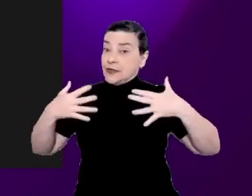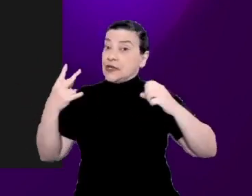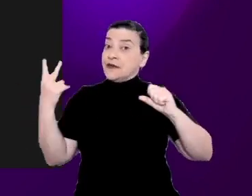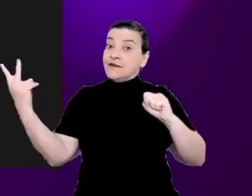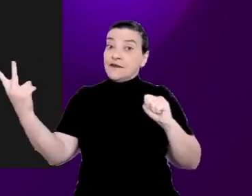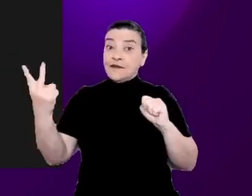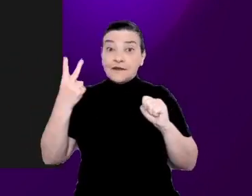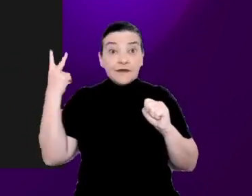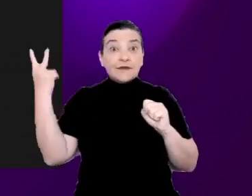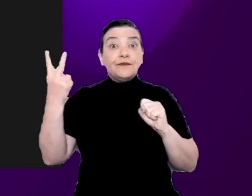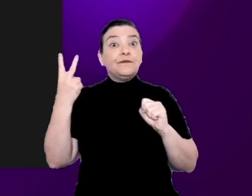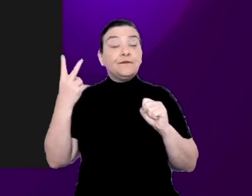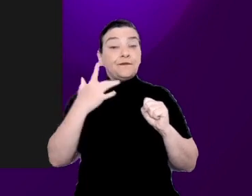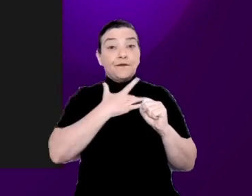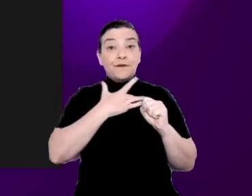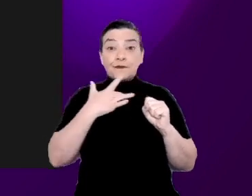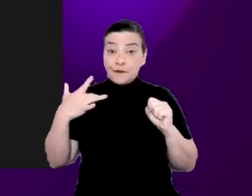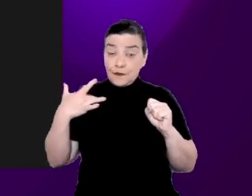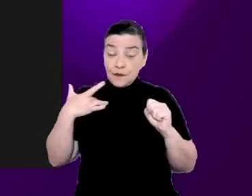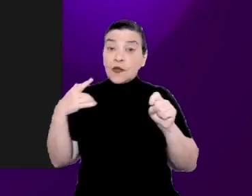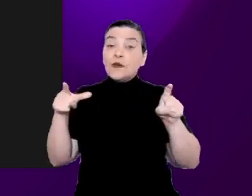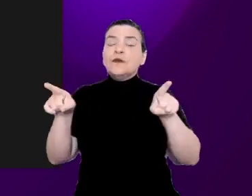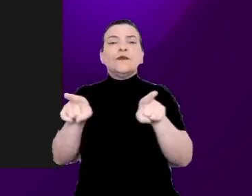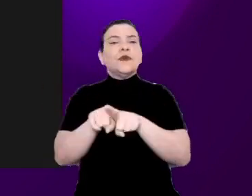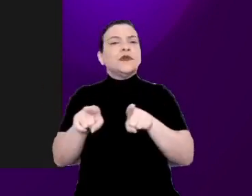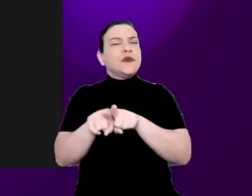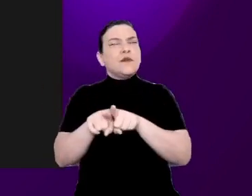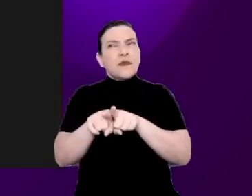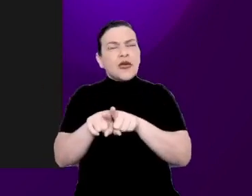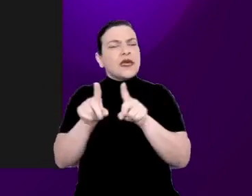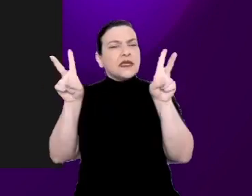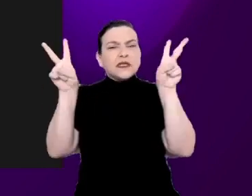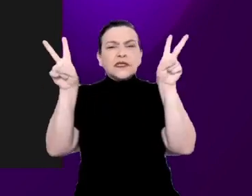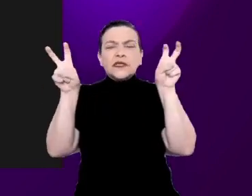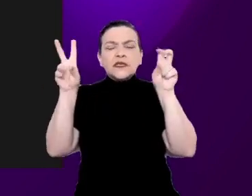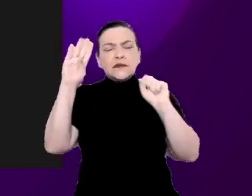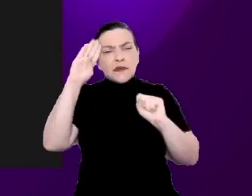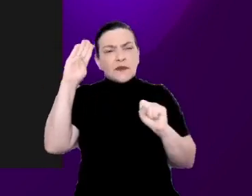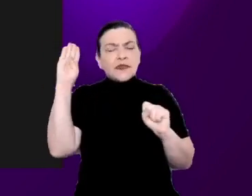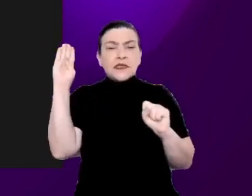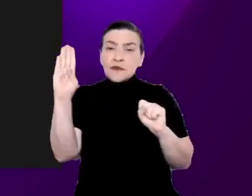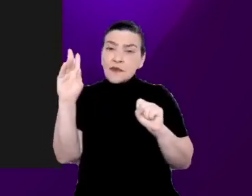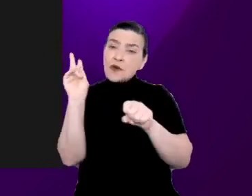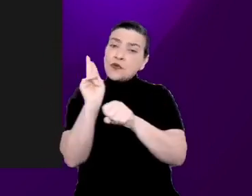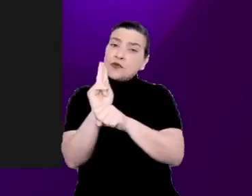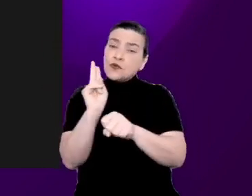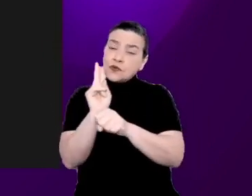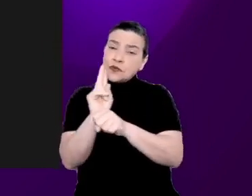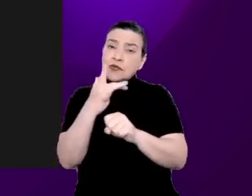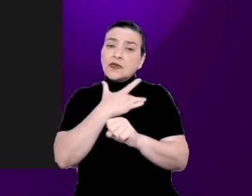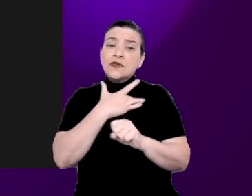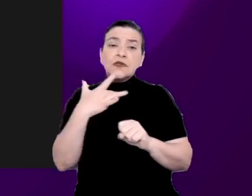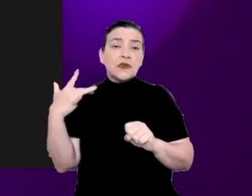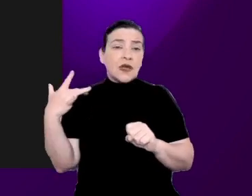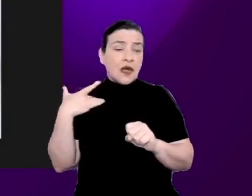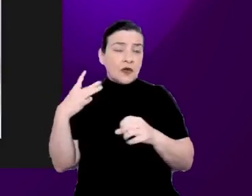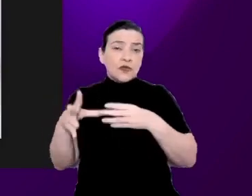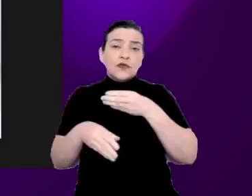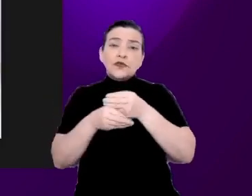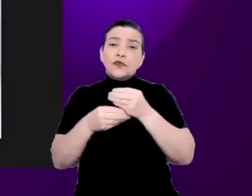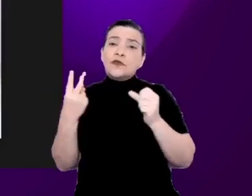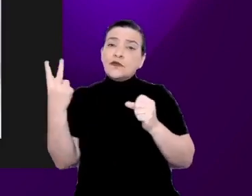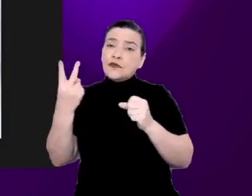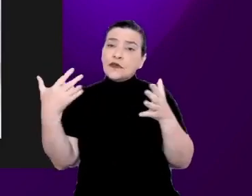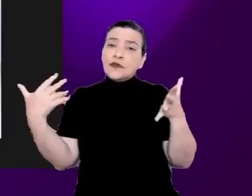em saúde, mas que tem como tema principal aqui os cuidados de saúde baseado em valor na jornada